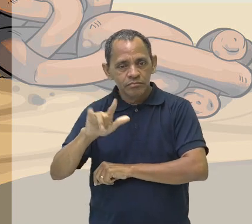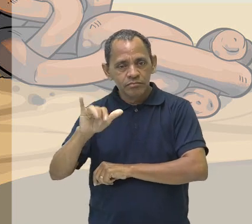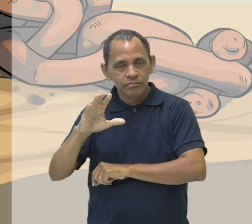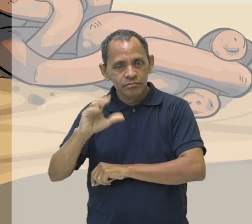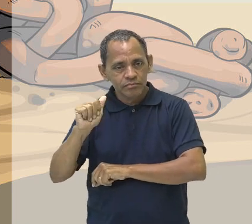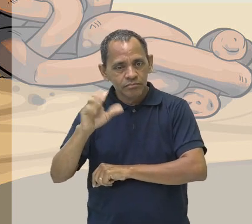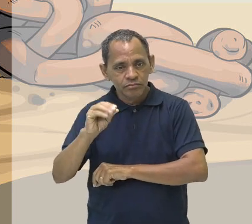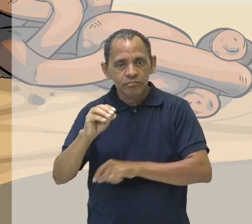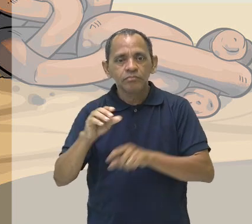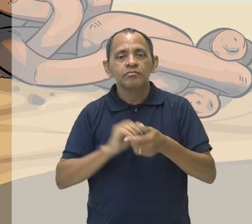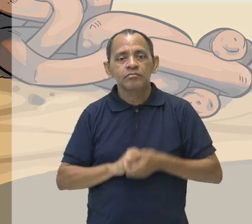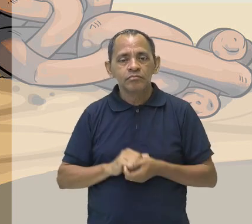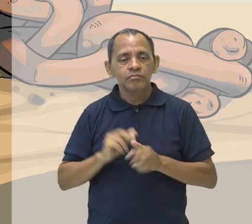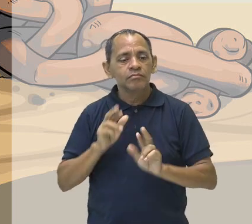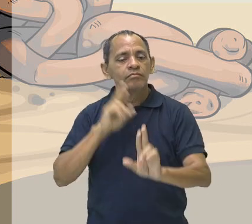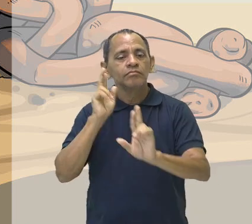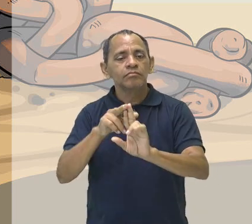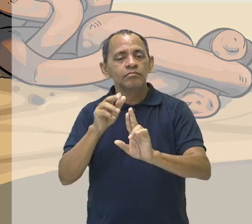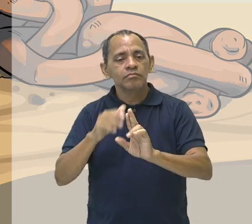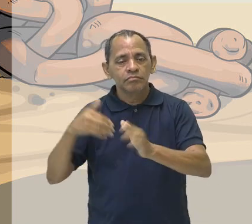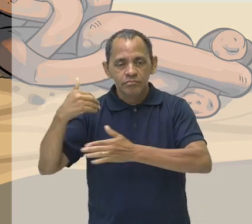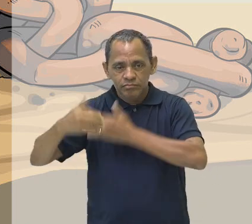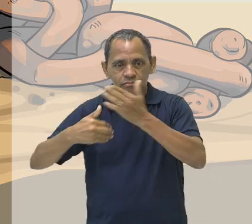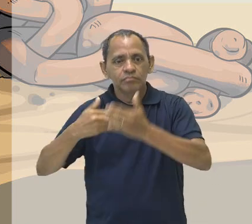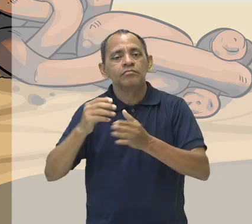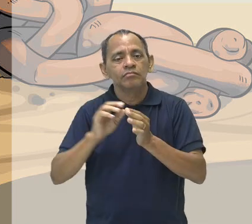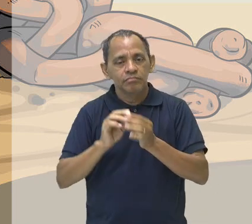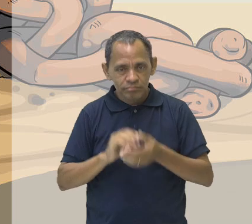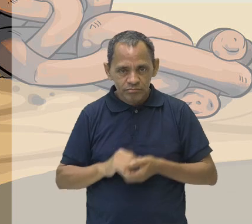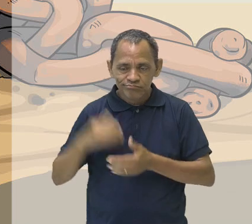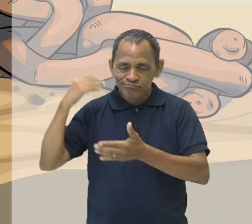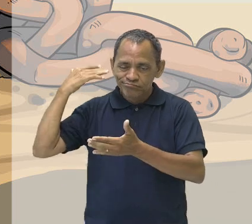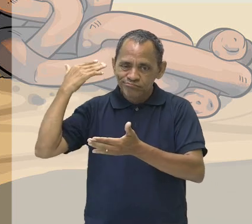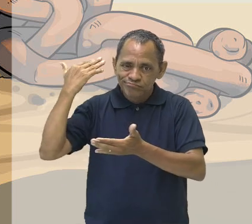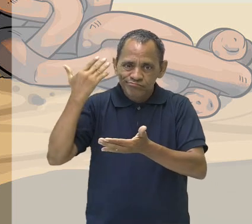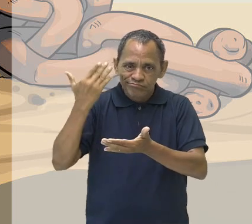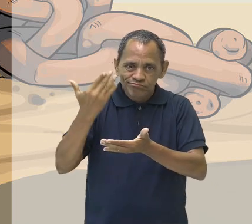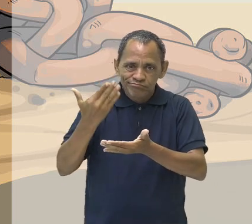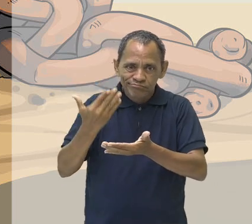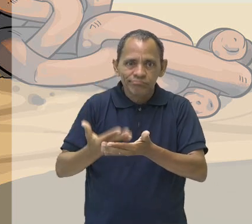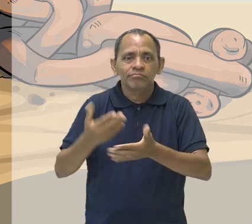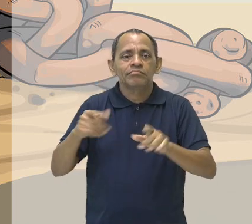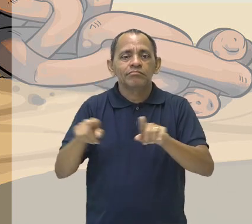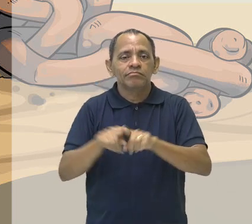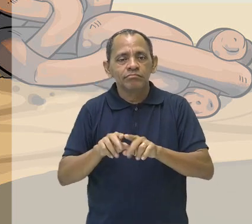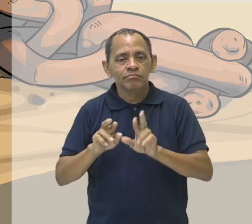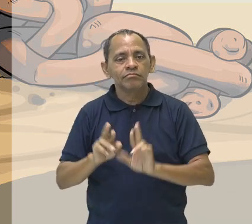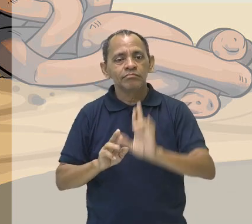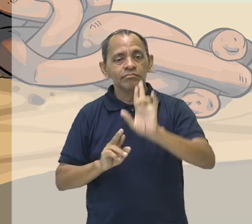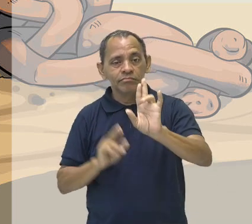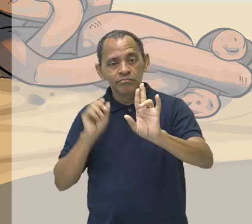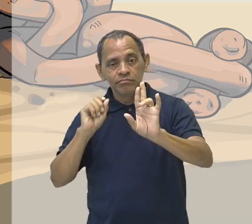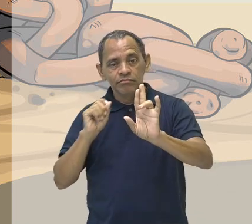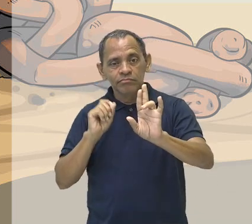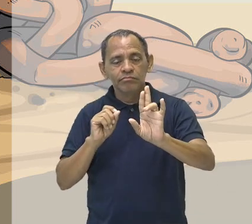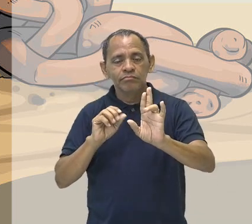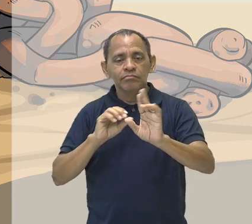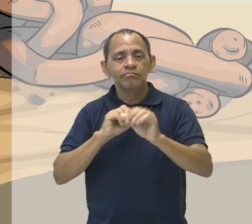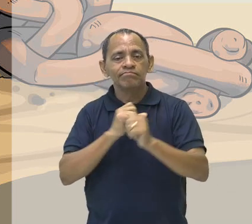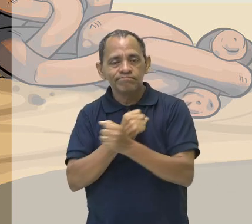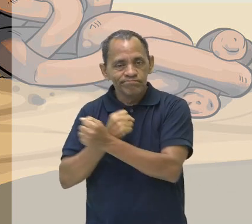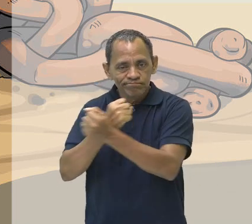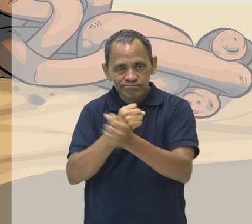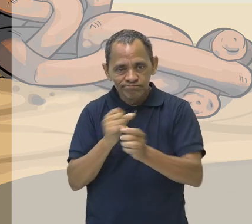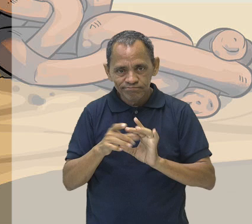a esse processo que durou aí um longo período na história do Brasil e representa justamente a abolição